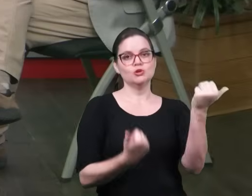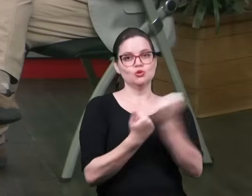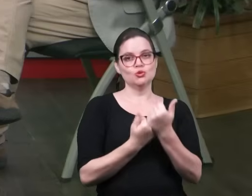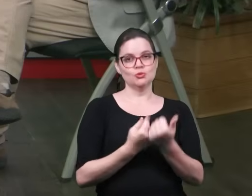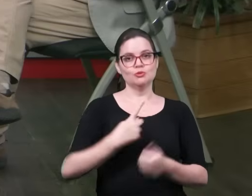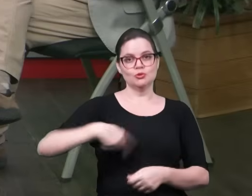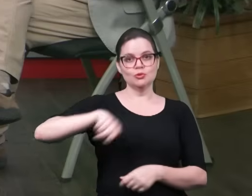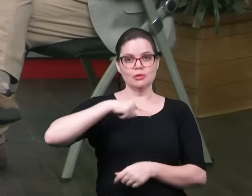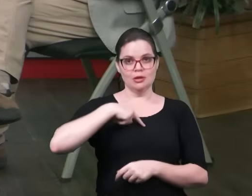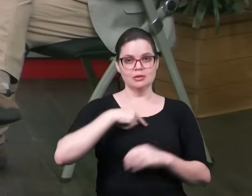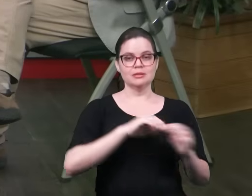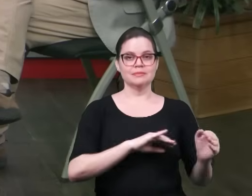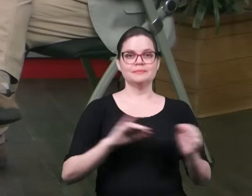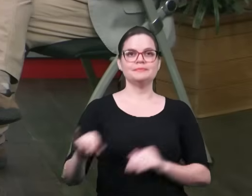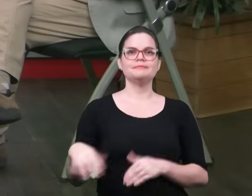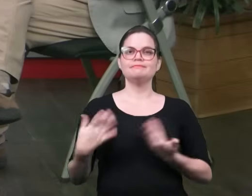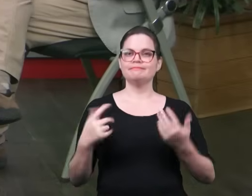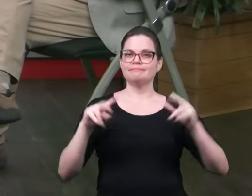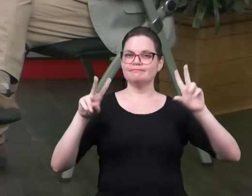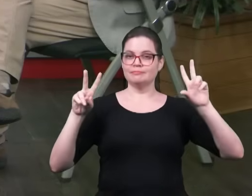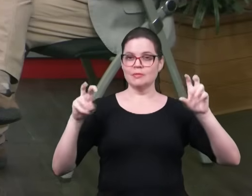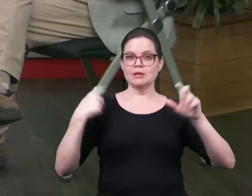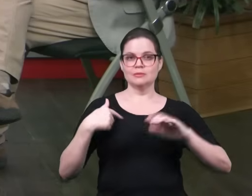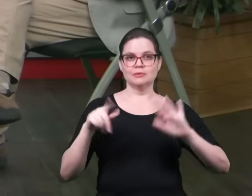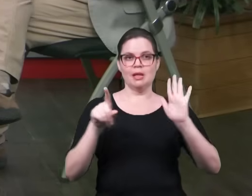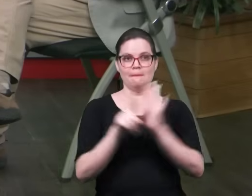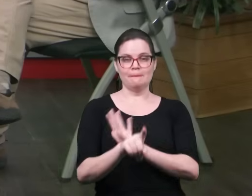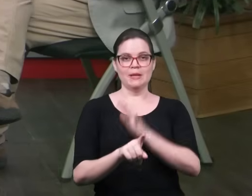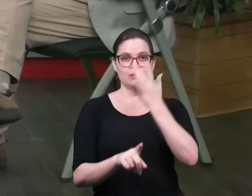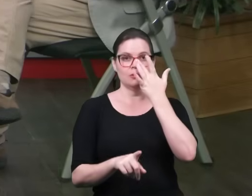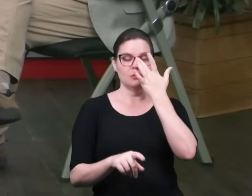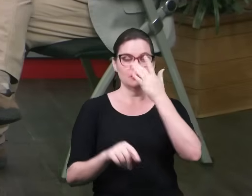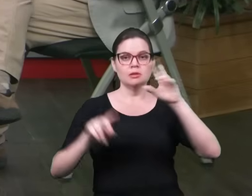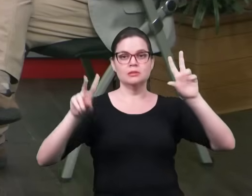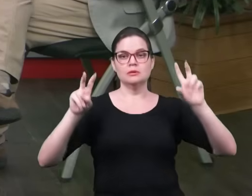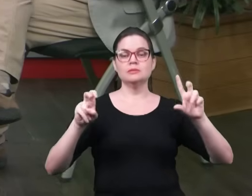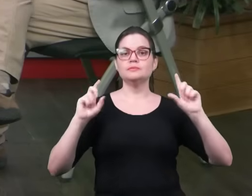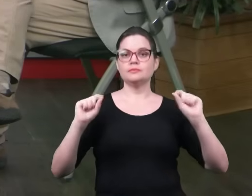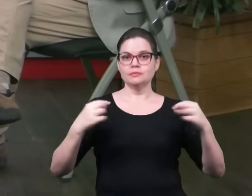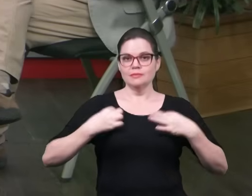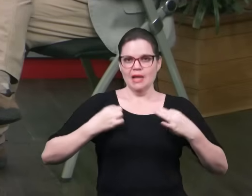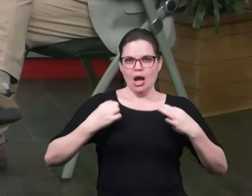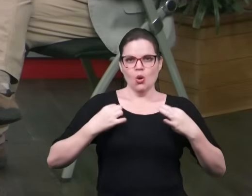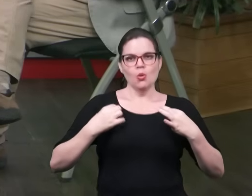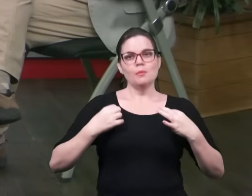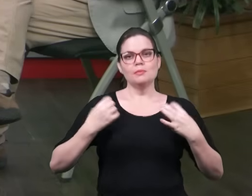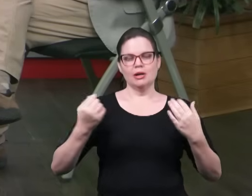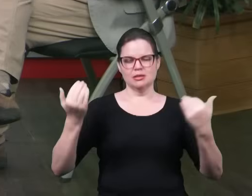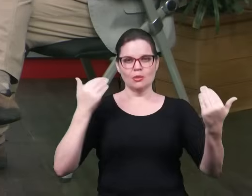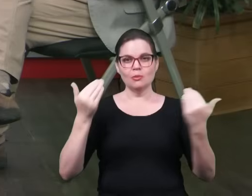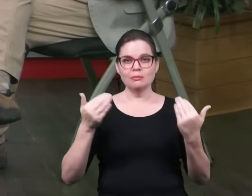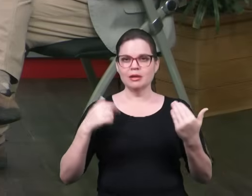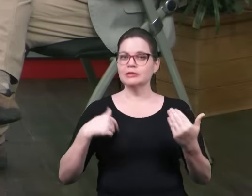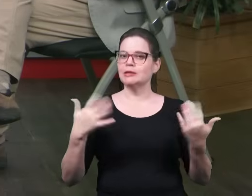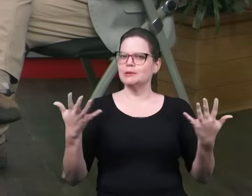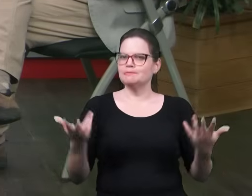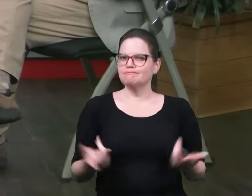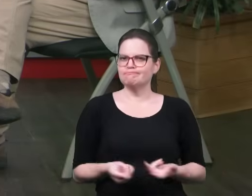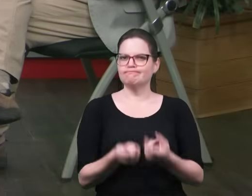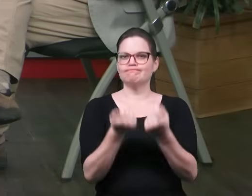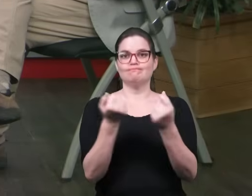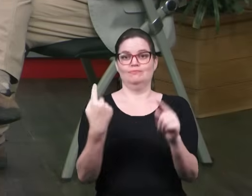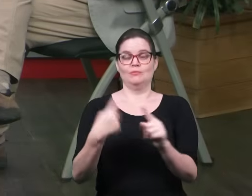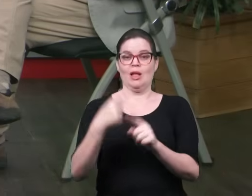pergunta que você fez, essa relação, ela é notável porque quando